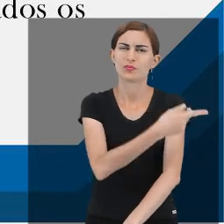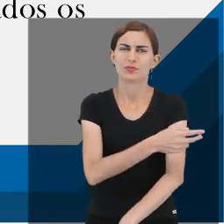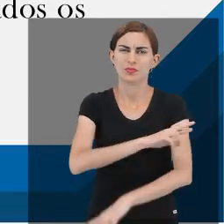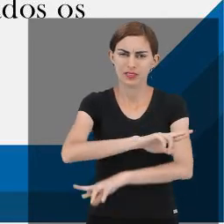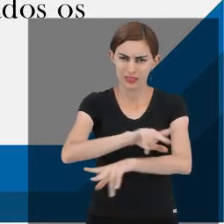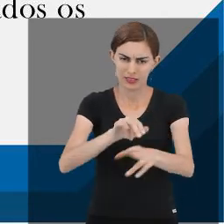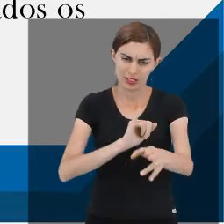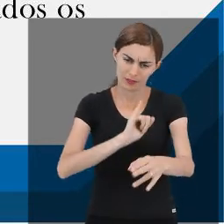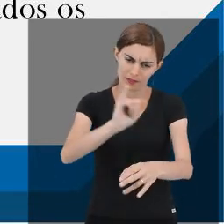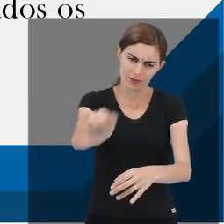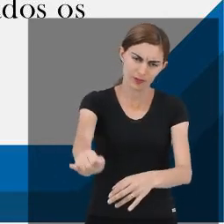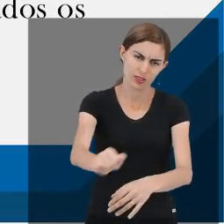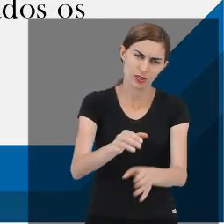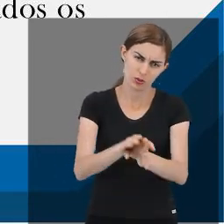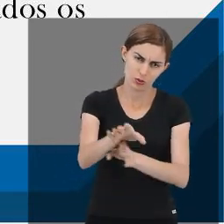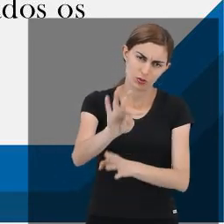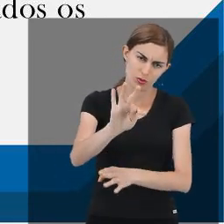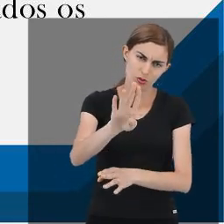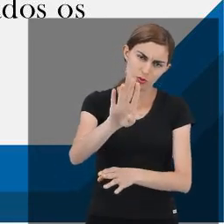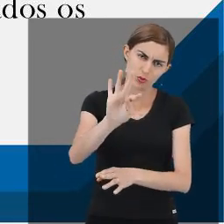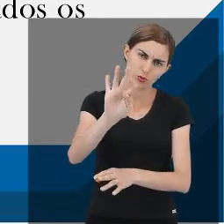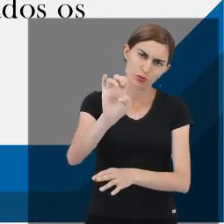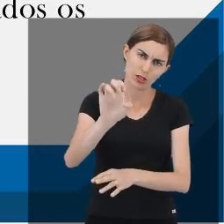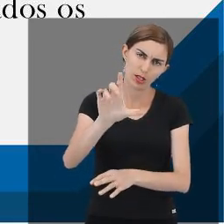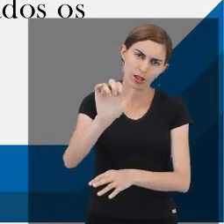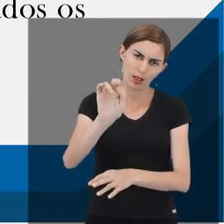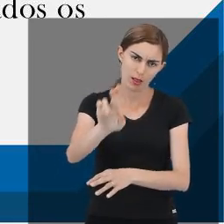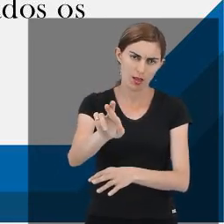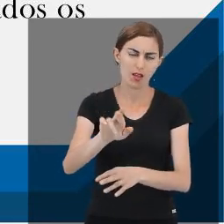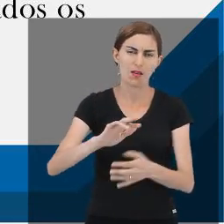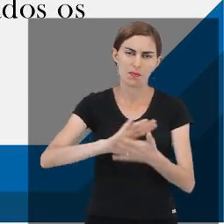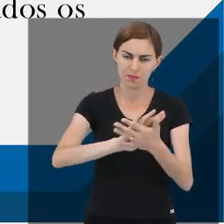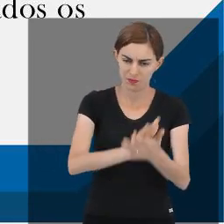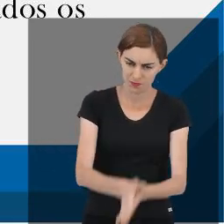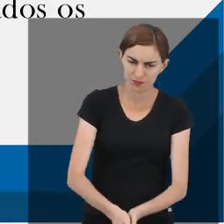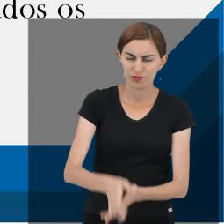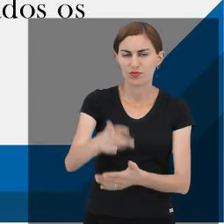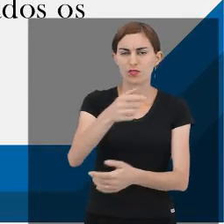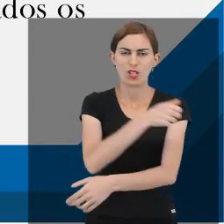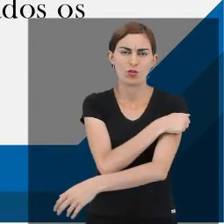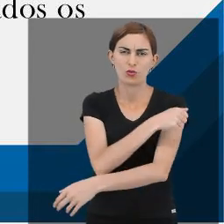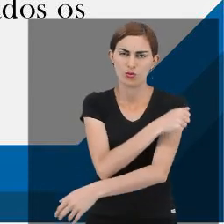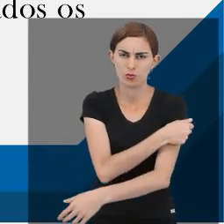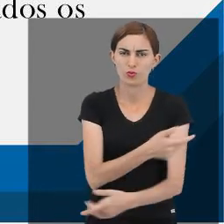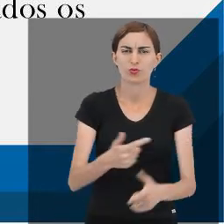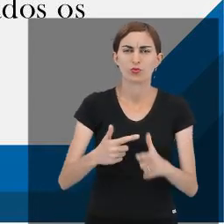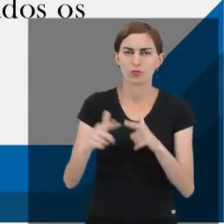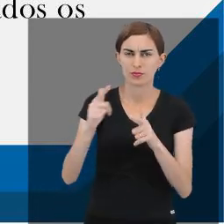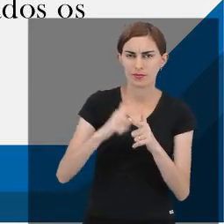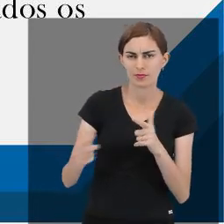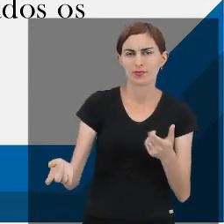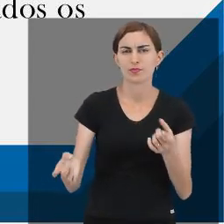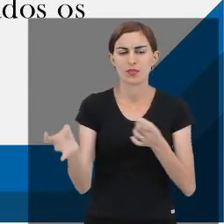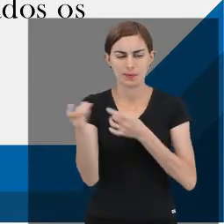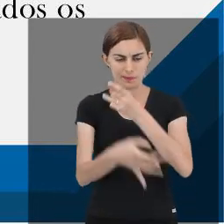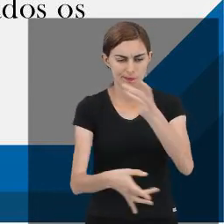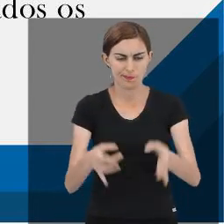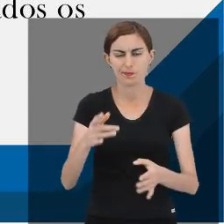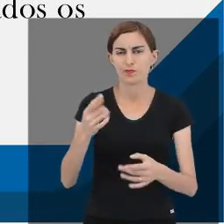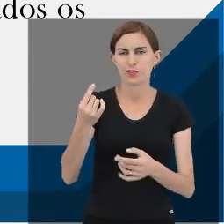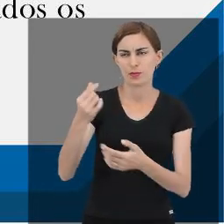casos de maus-tratos envolvendo seus alunos, reiteradas faltas injustificadas de evasão escolar, esgotados